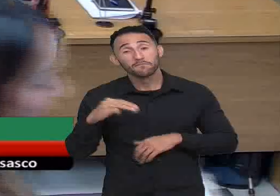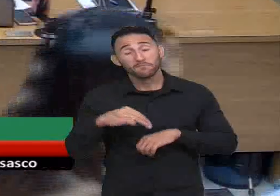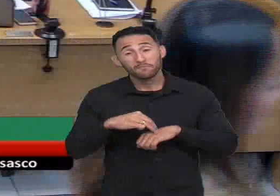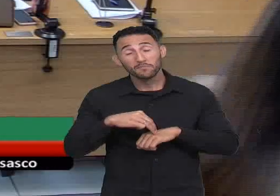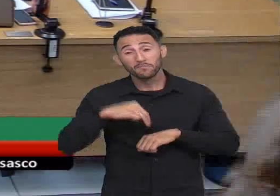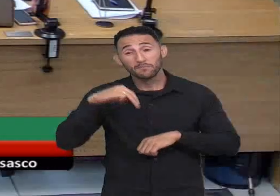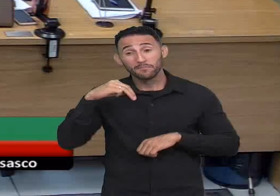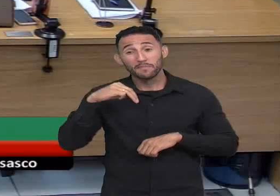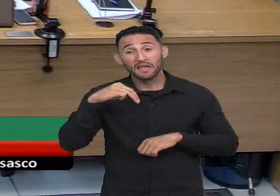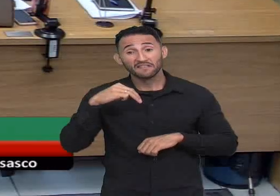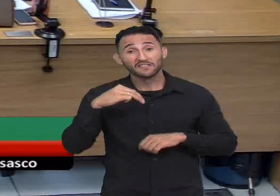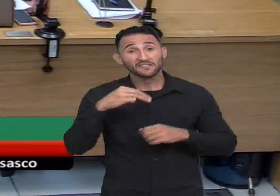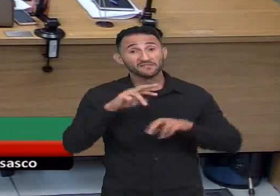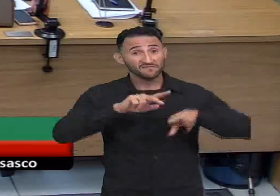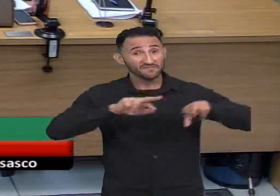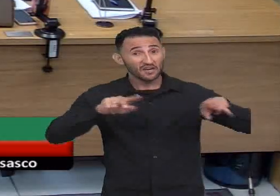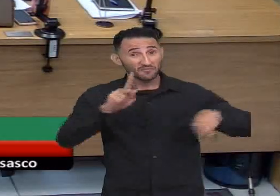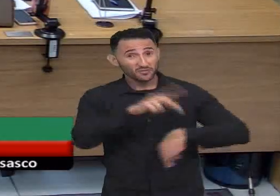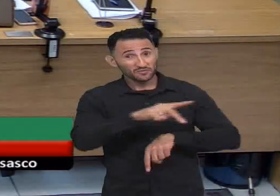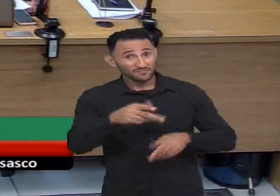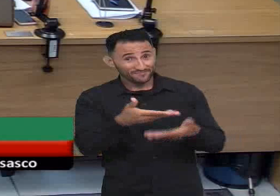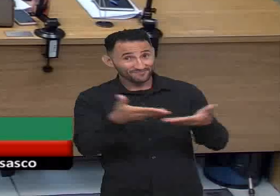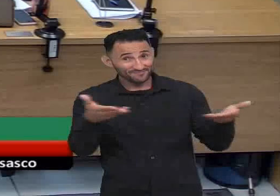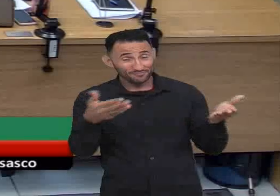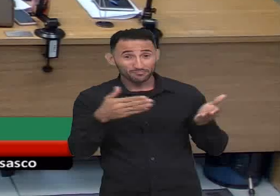mestres. Continua em discussão